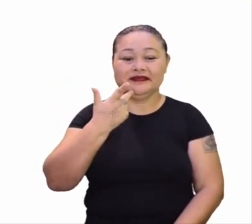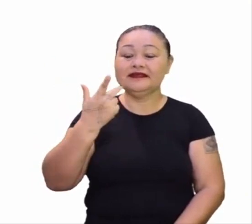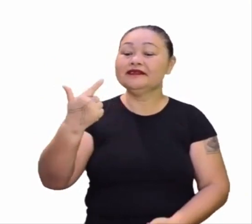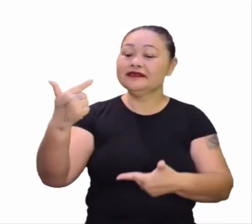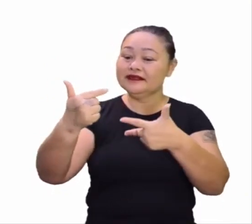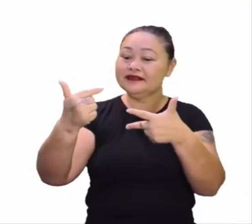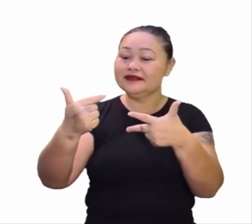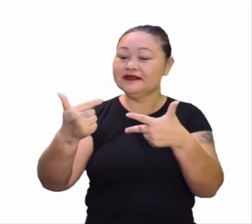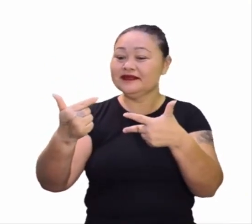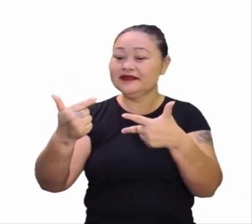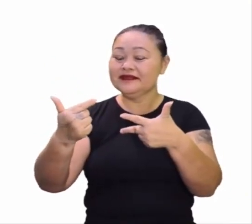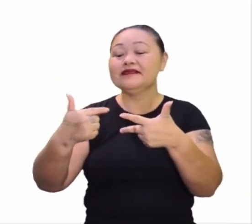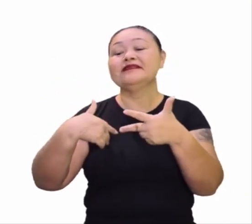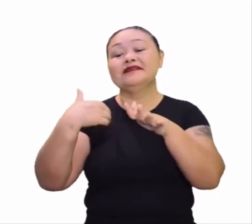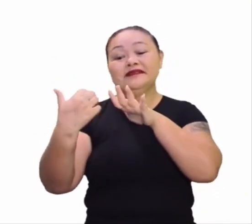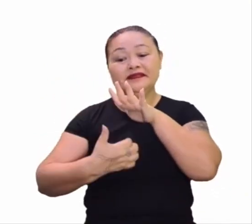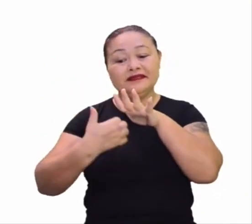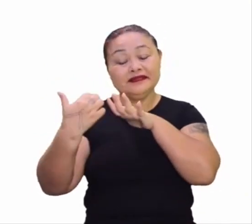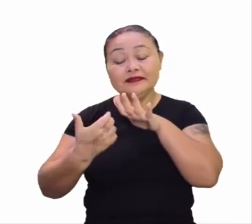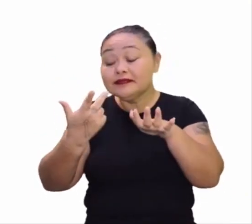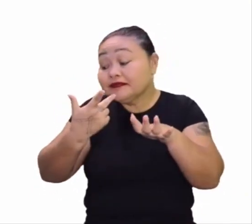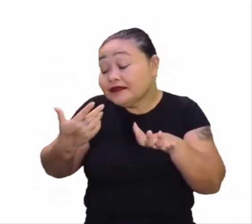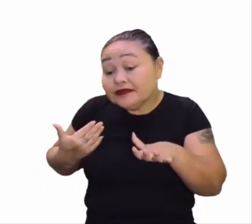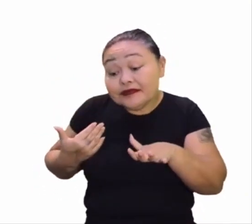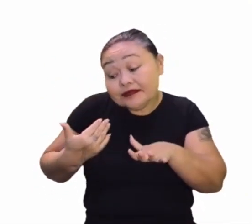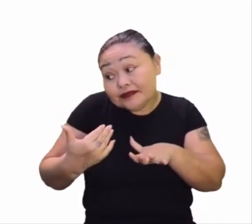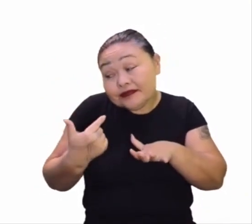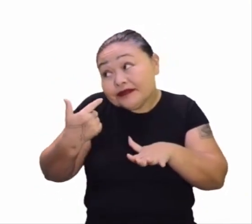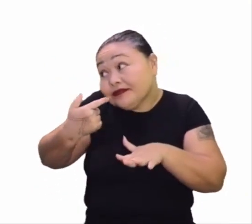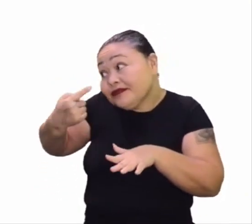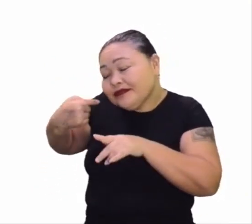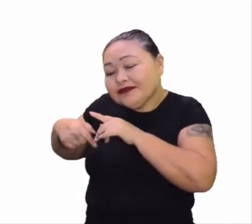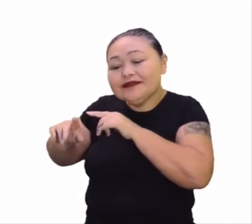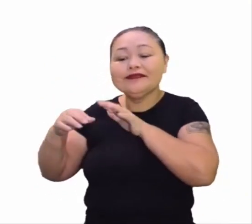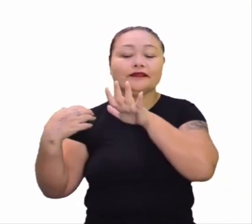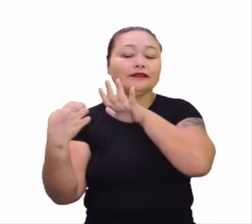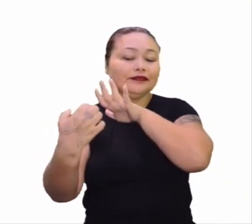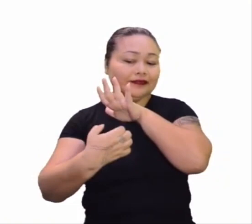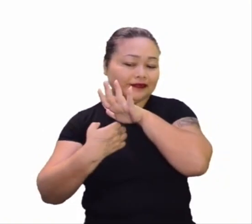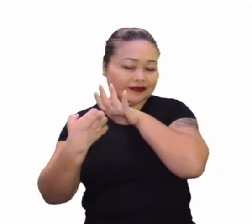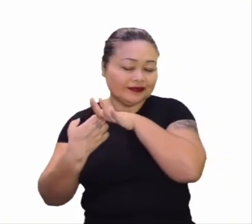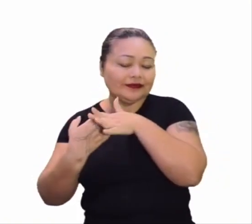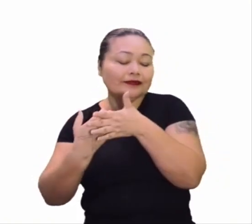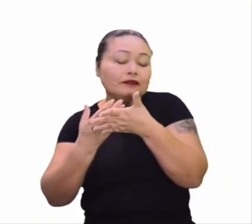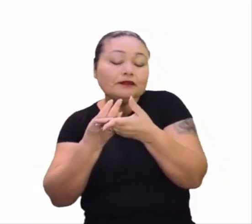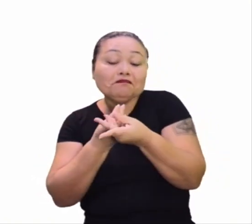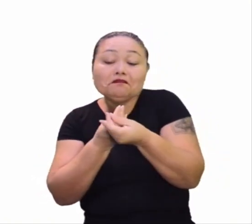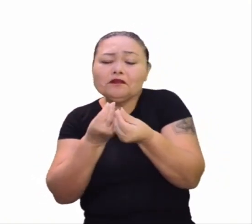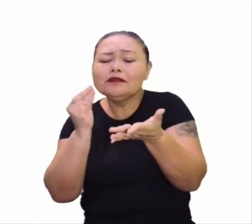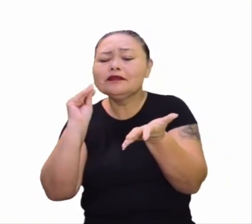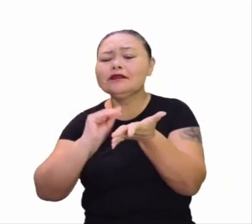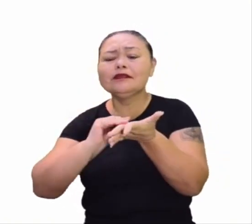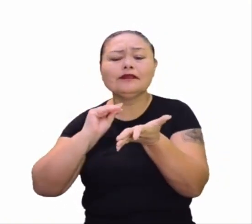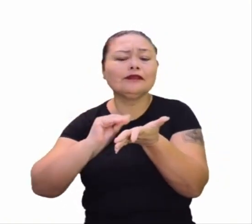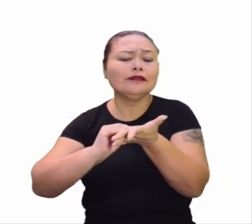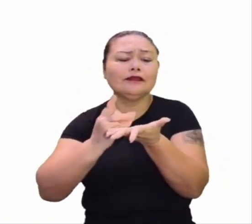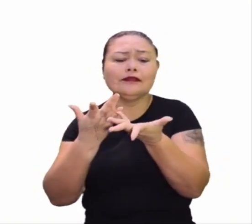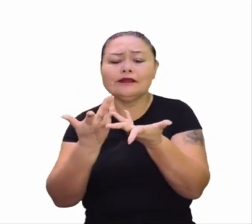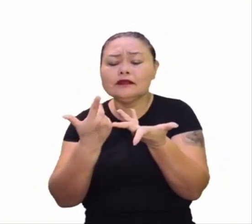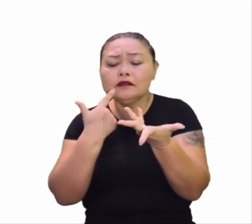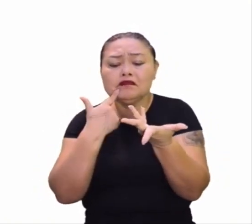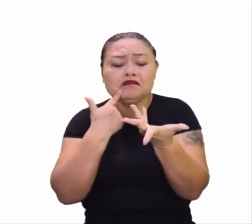vão lembrar que é indústria. E nós acabamos de falar que a indústria é incipiente. Exatamente. A